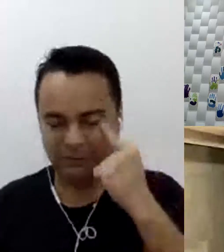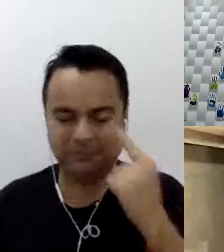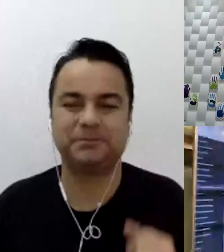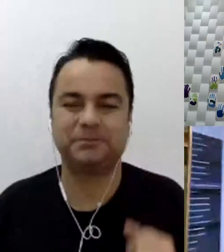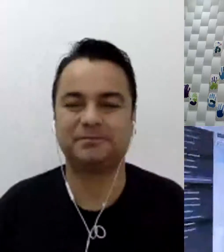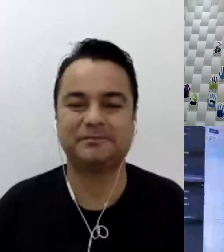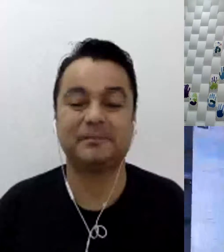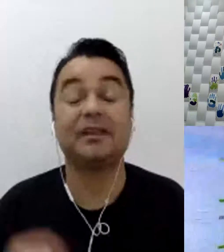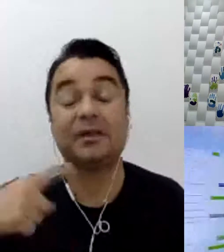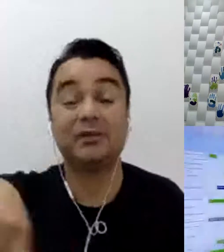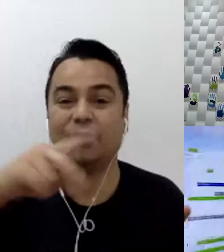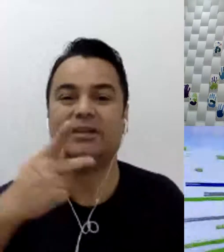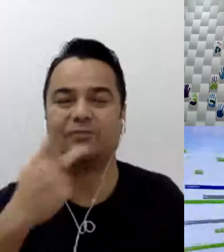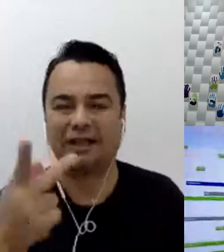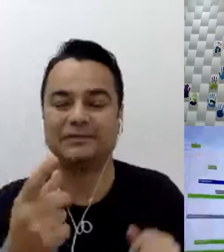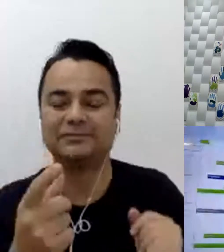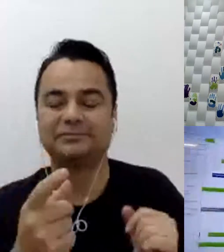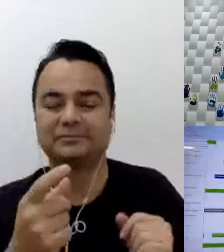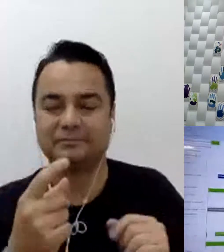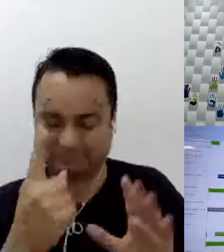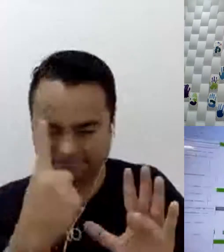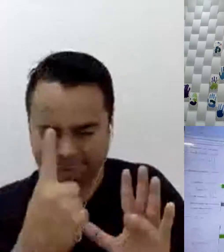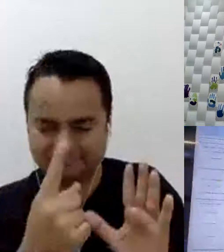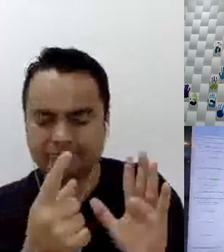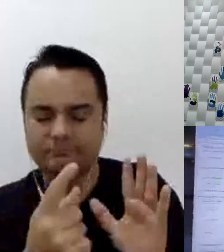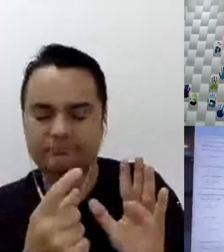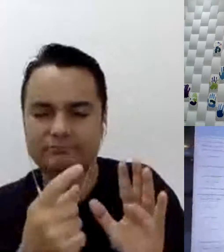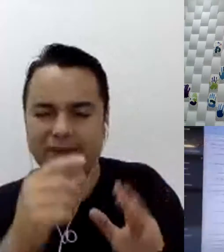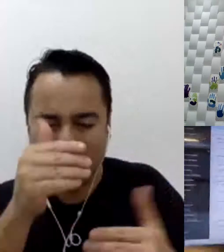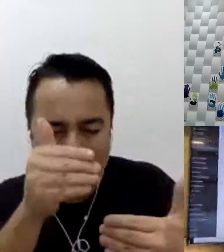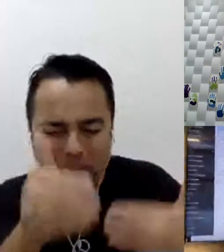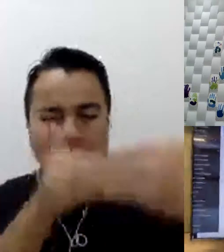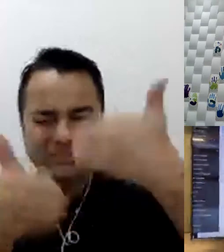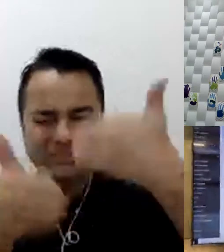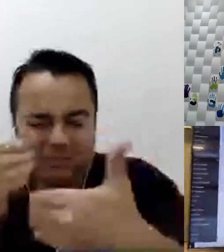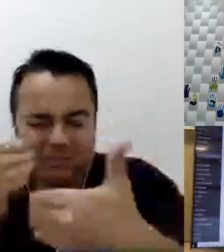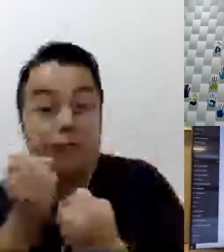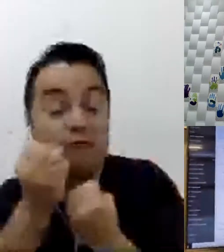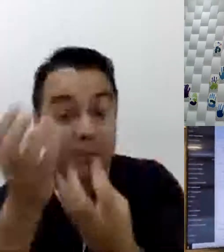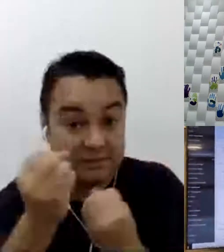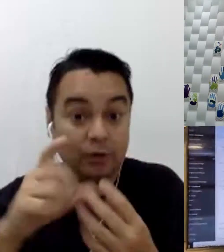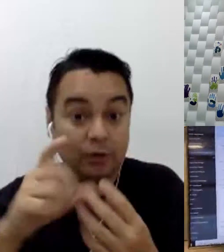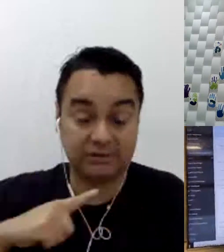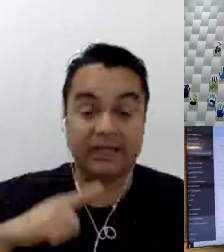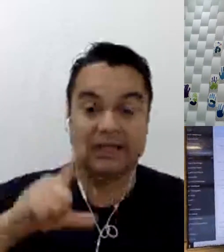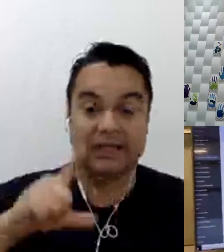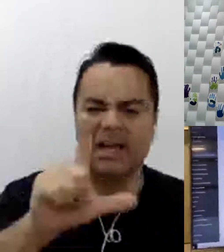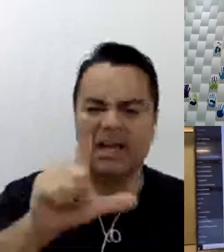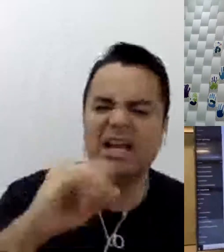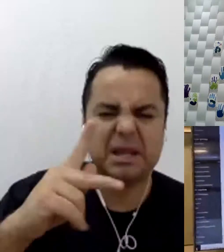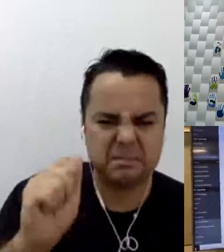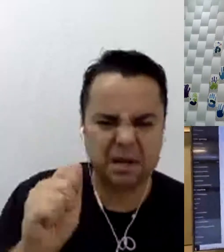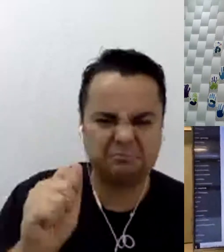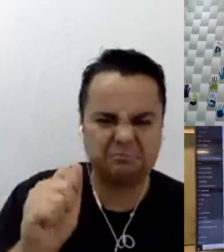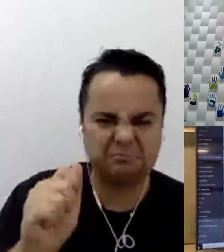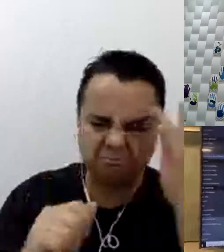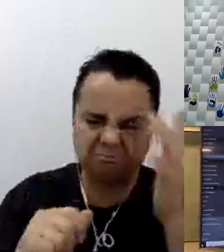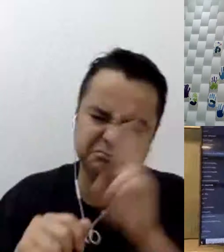que é o que nós chamamos de software, uma das processos de informação. Isso aqui é o LIPA, é um software que nós